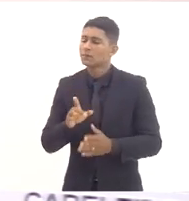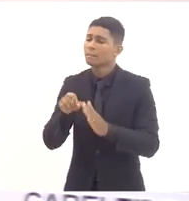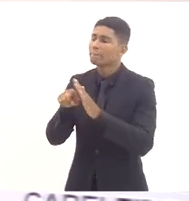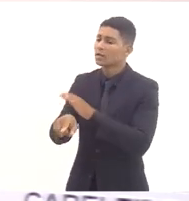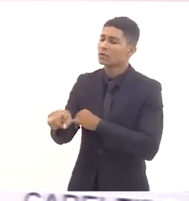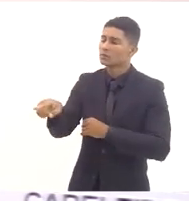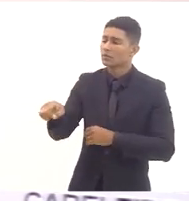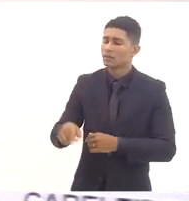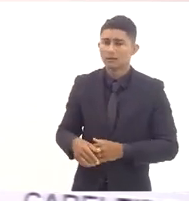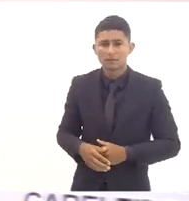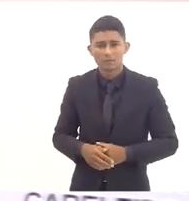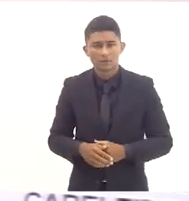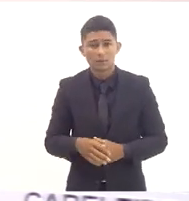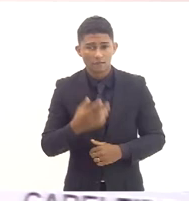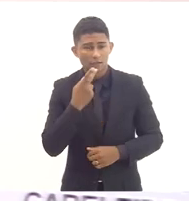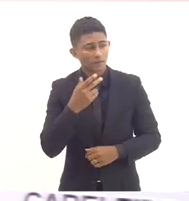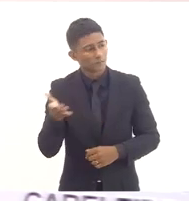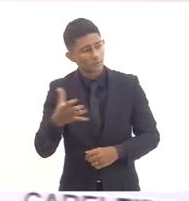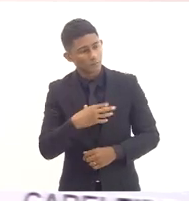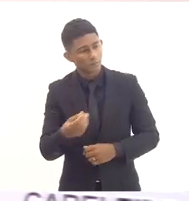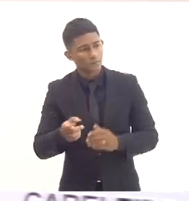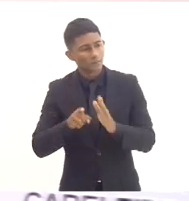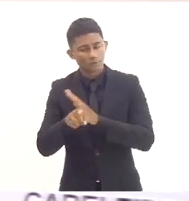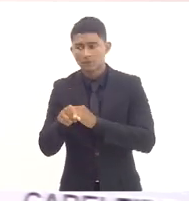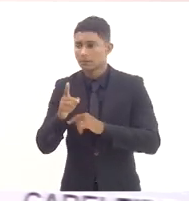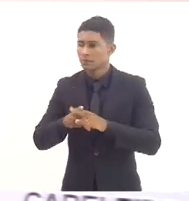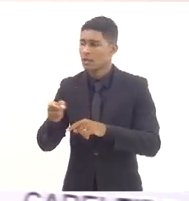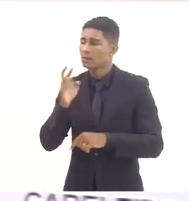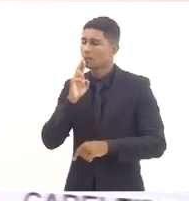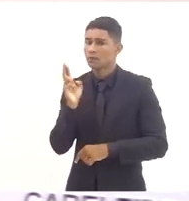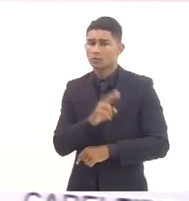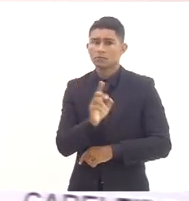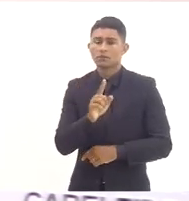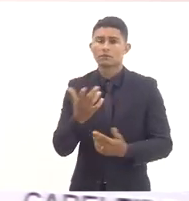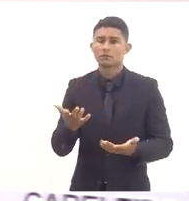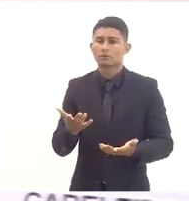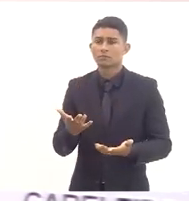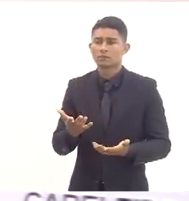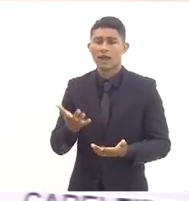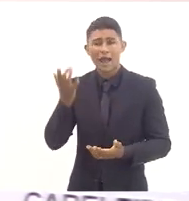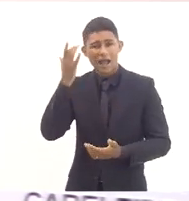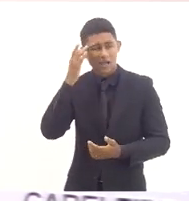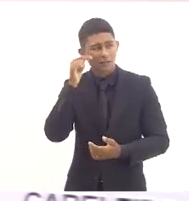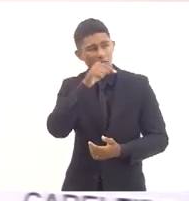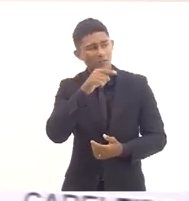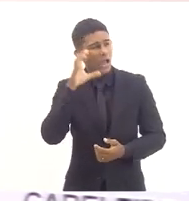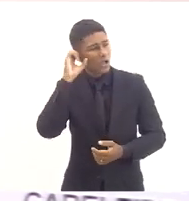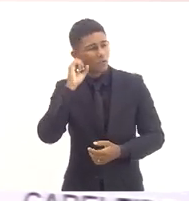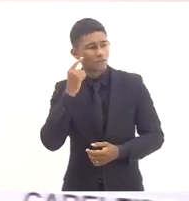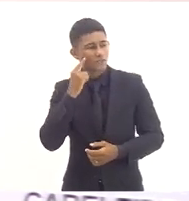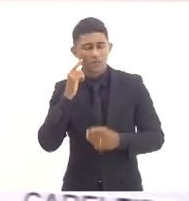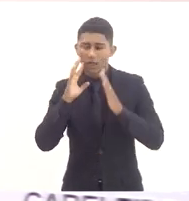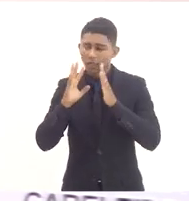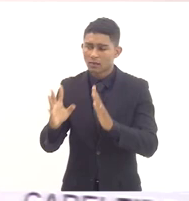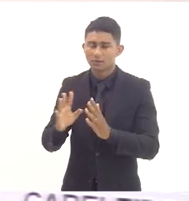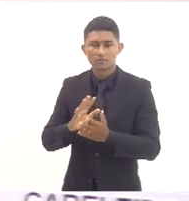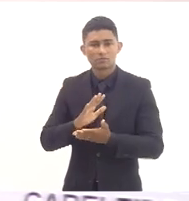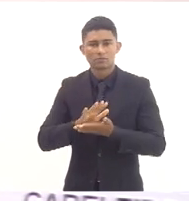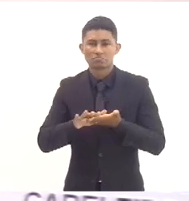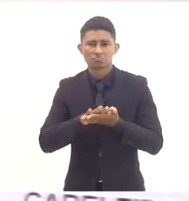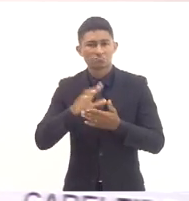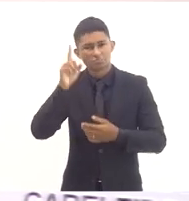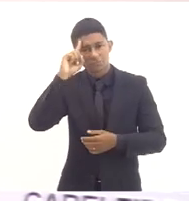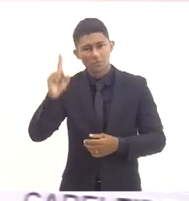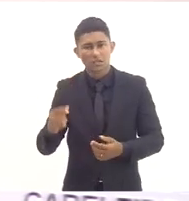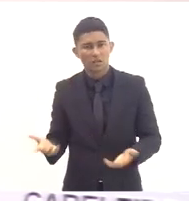ele O que é que não responde assim talvez você que não sabe escutar talvez você que não sabe ali